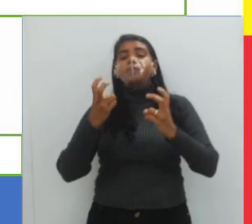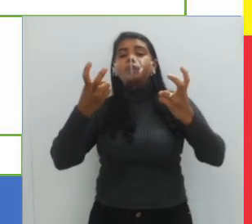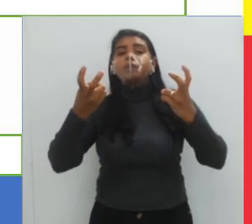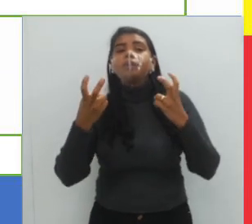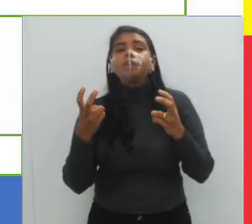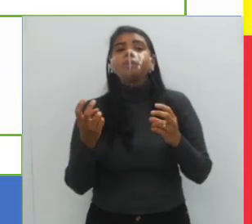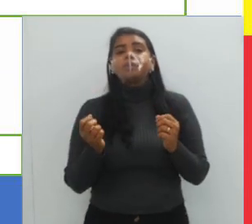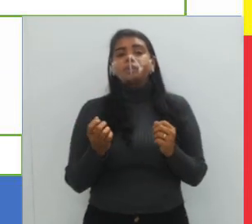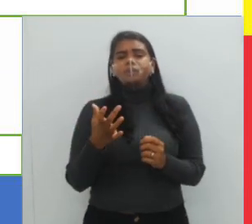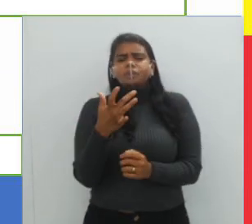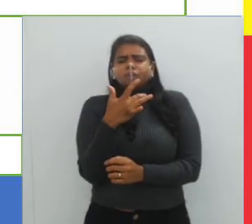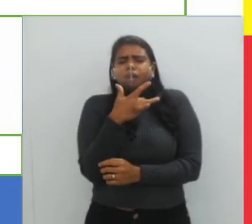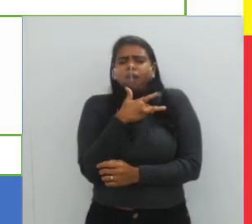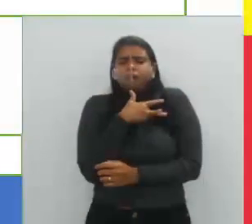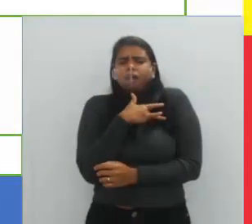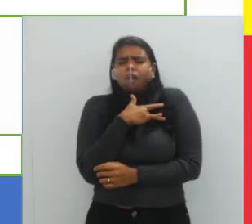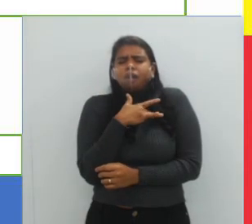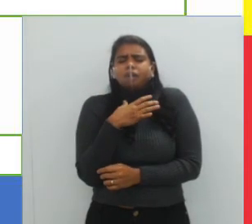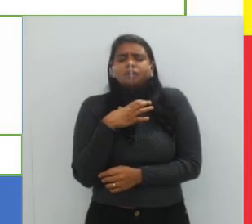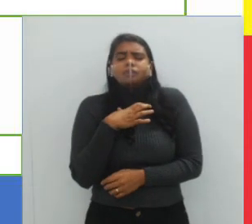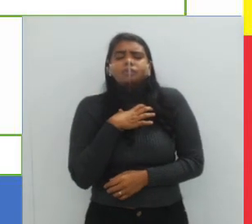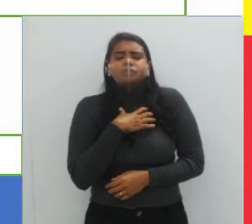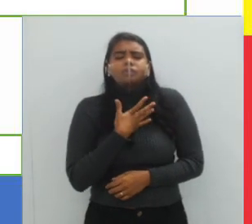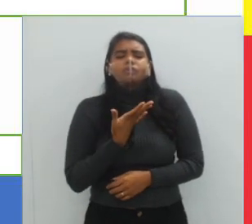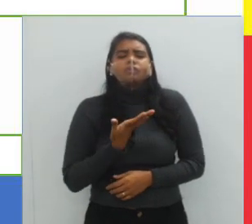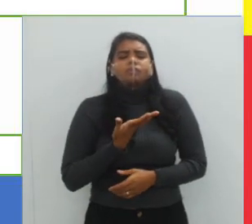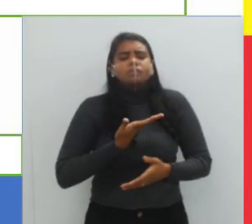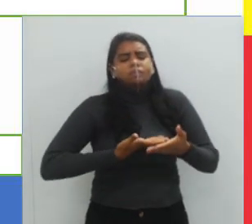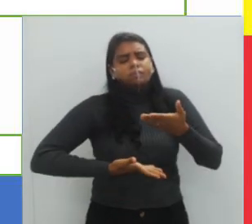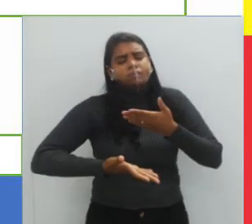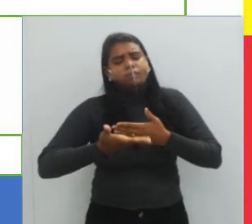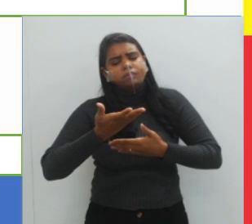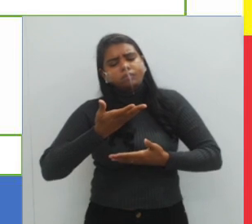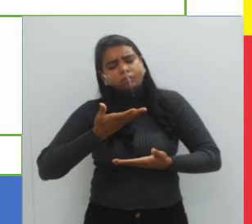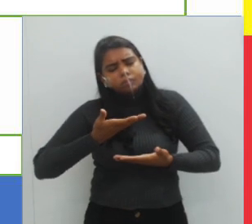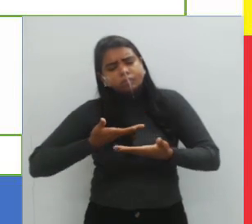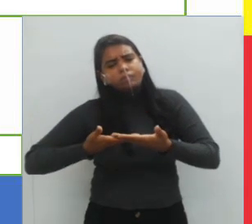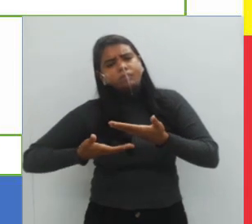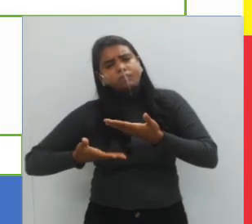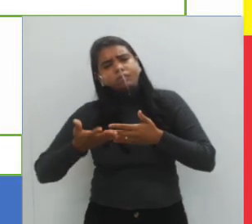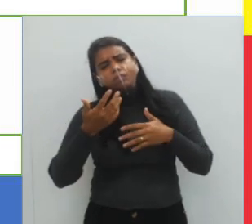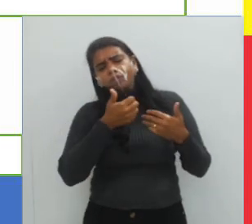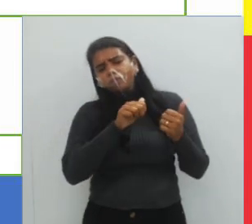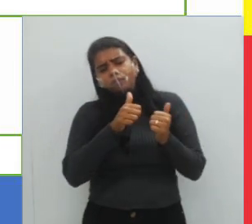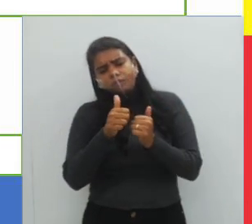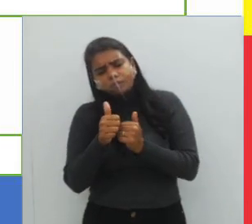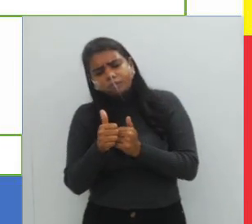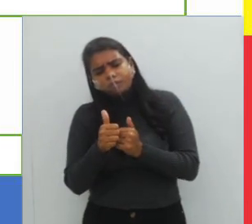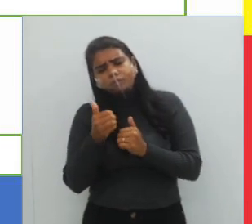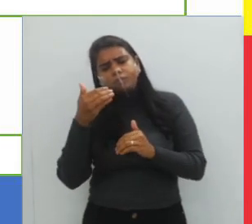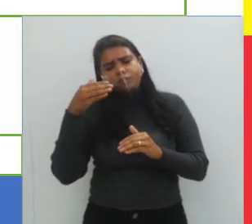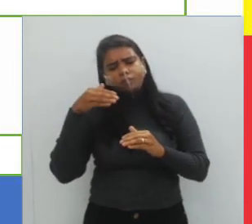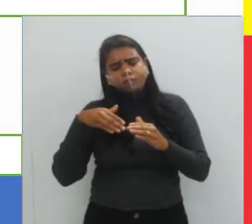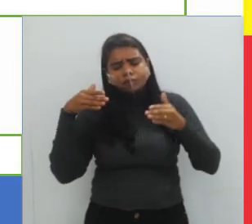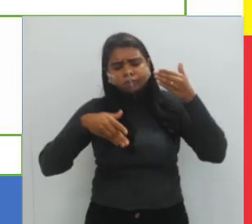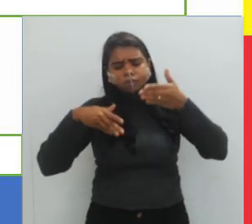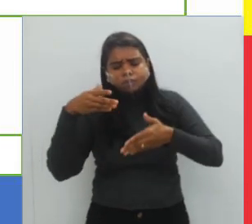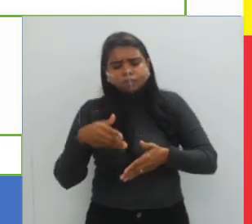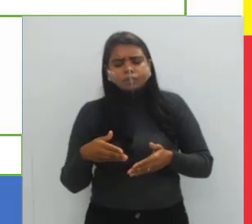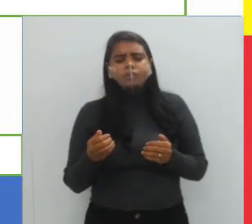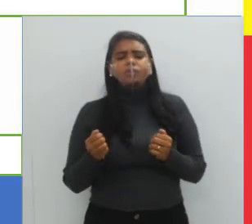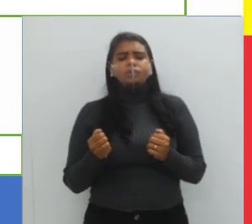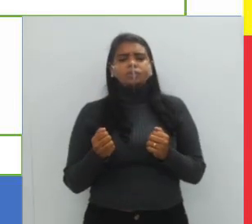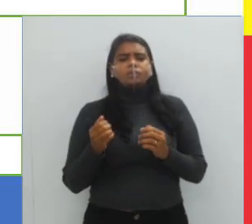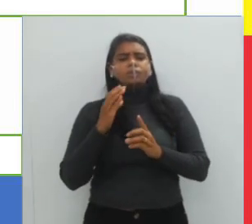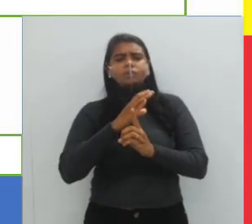só, cria um sentimento de solidariedade entre seguidores e funciona